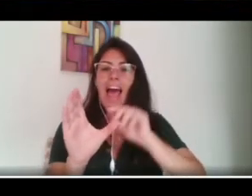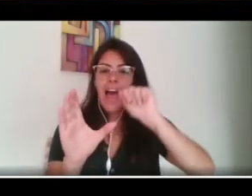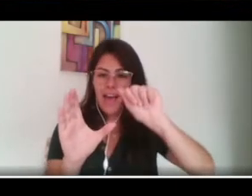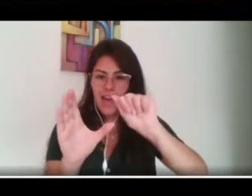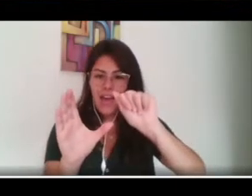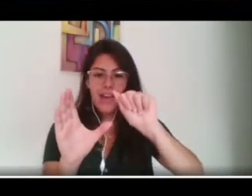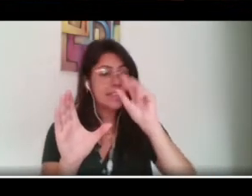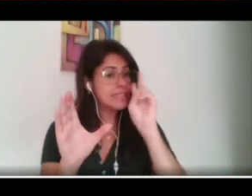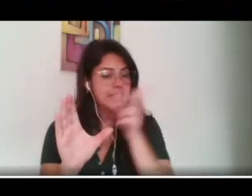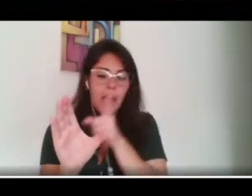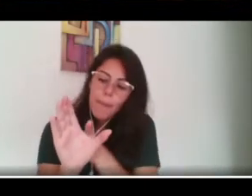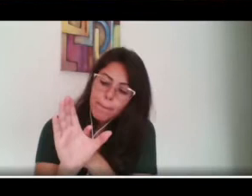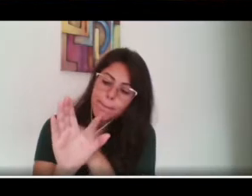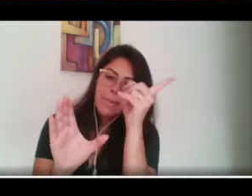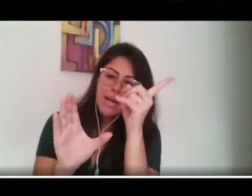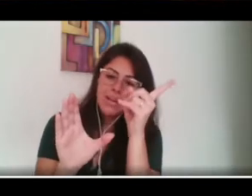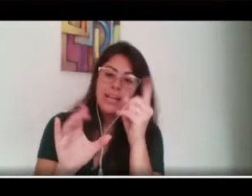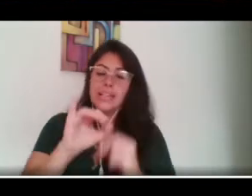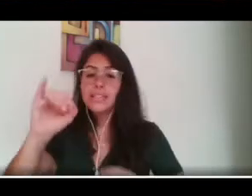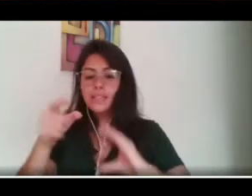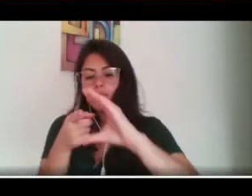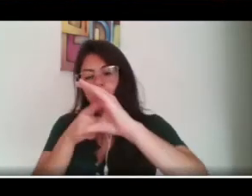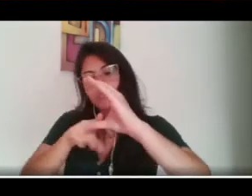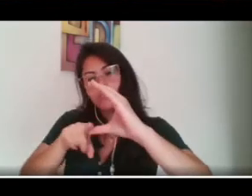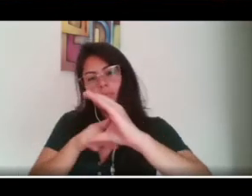Tá claro, Yuri?